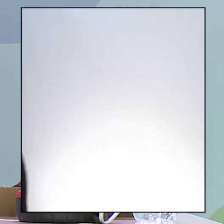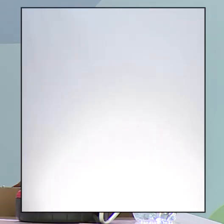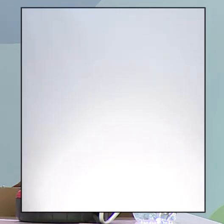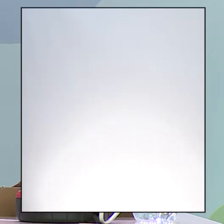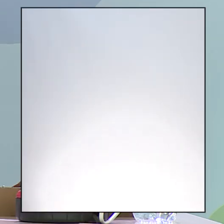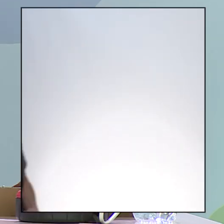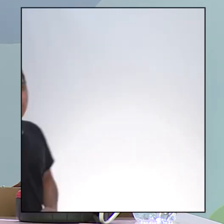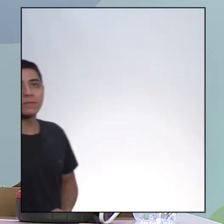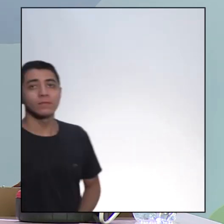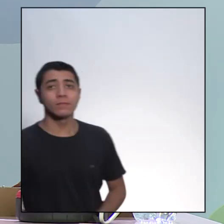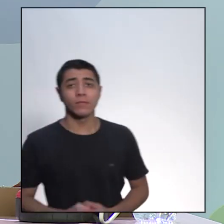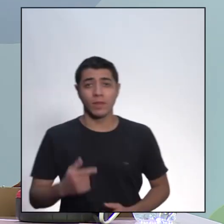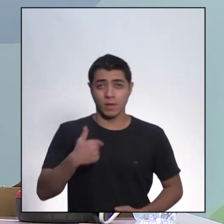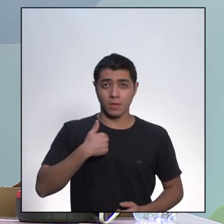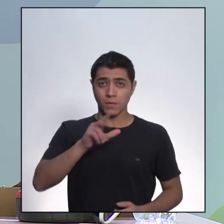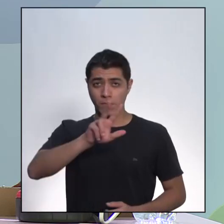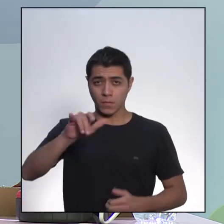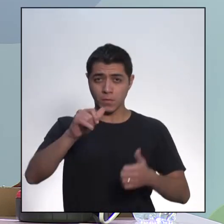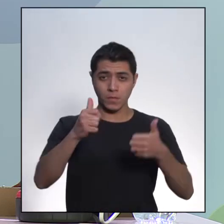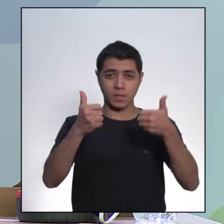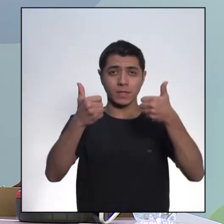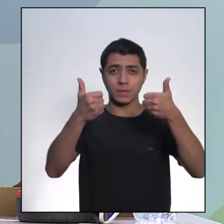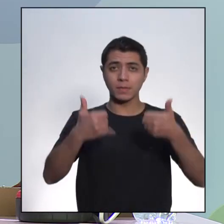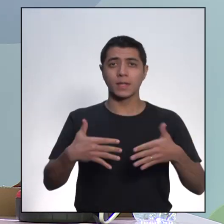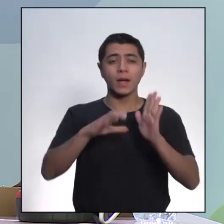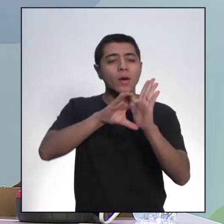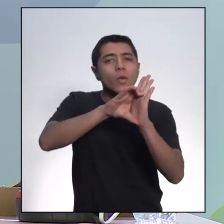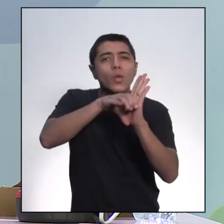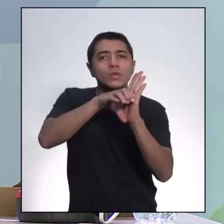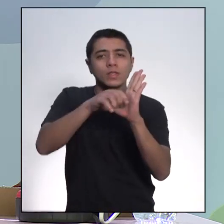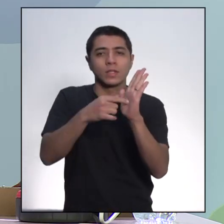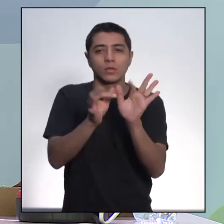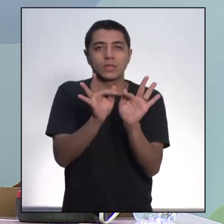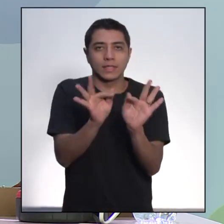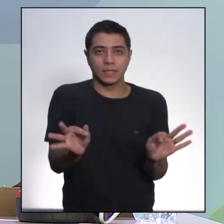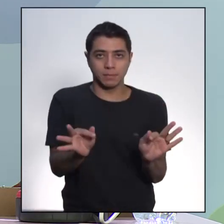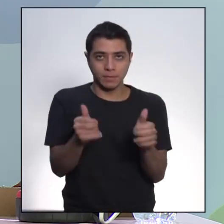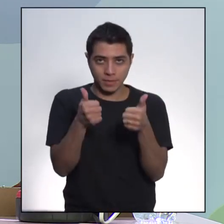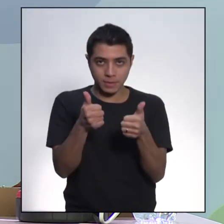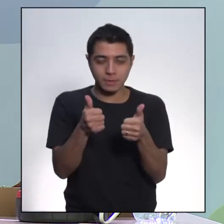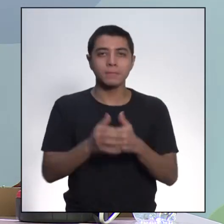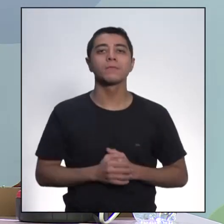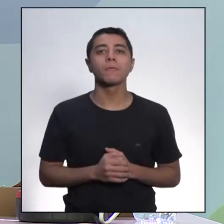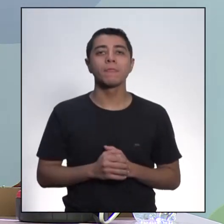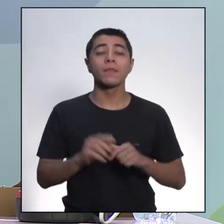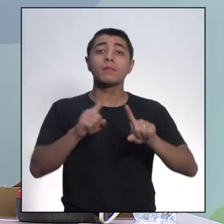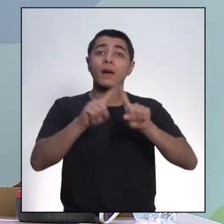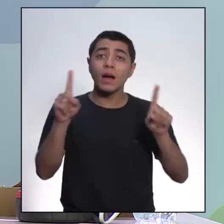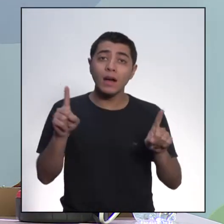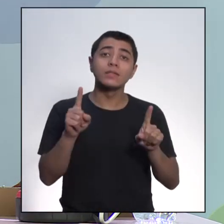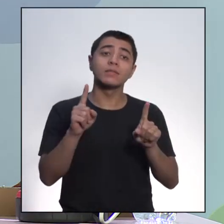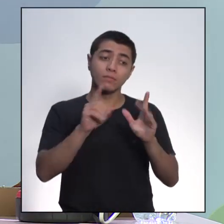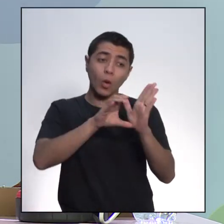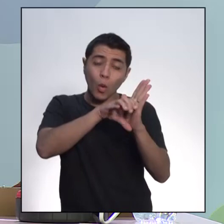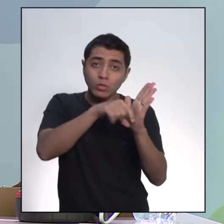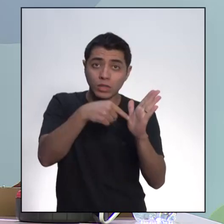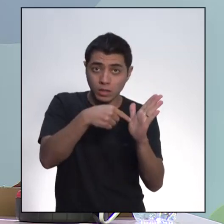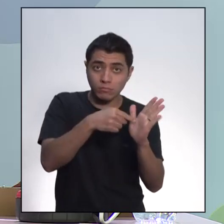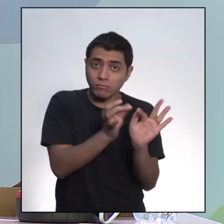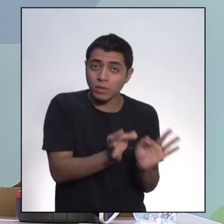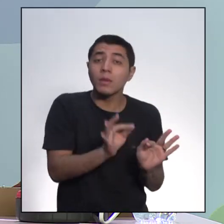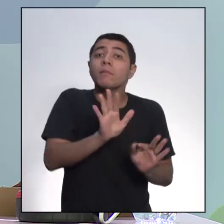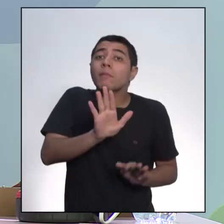o conceito, que eu vou falar de uma forma mais simples, mas o que está por trás de uma construção mais elaborada precisa, sim, de